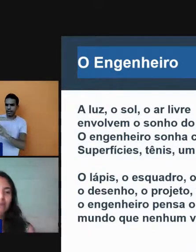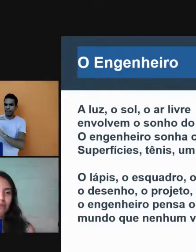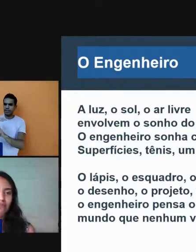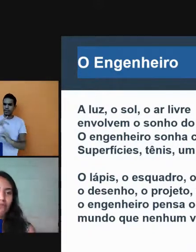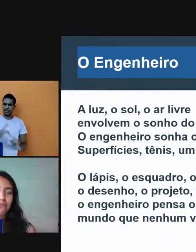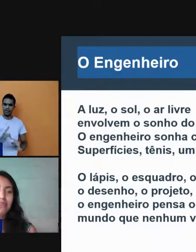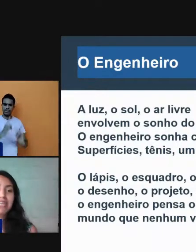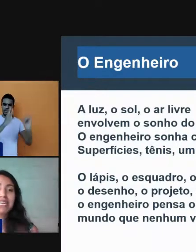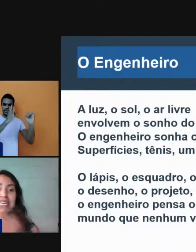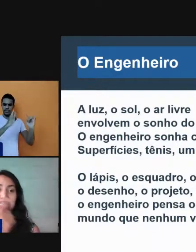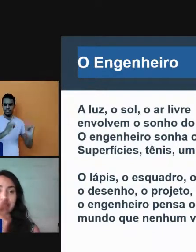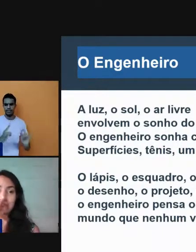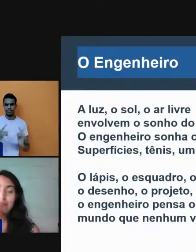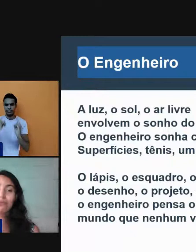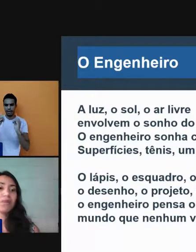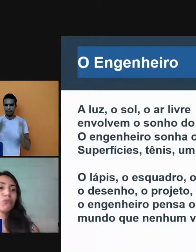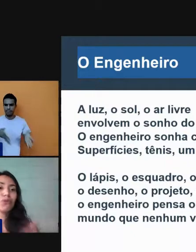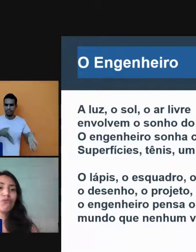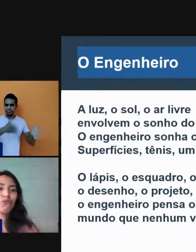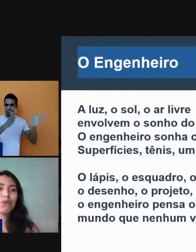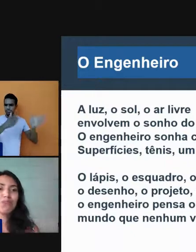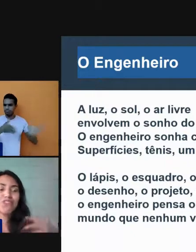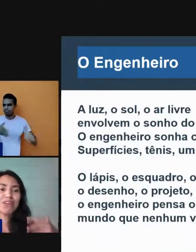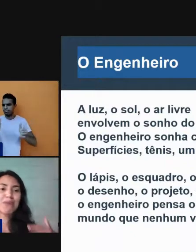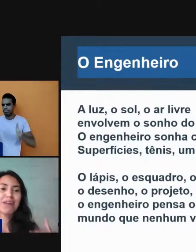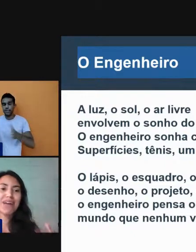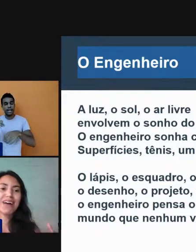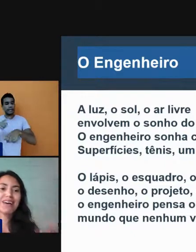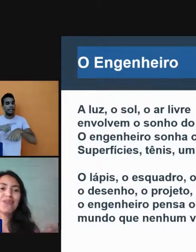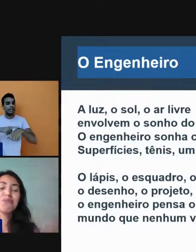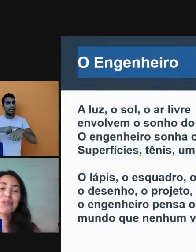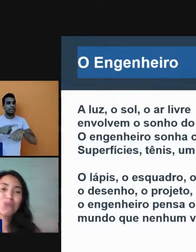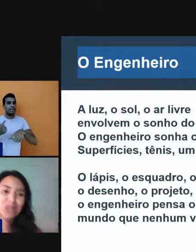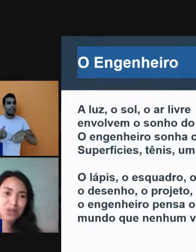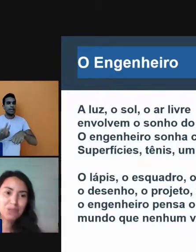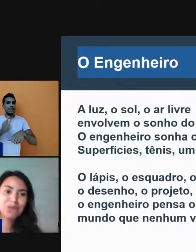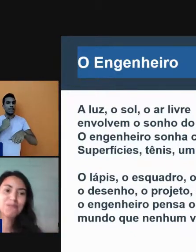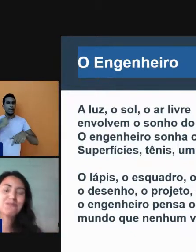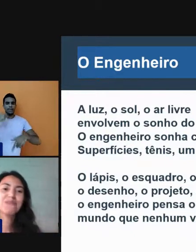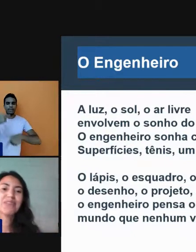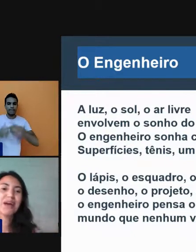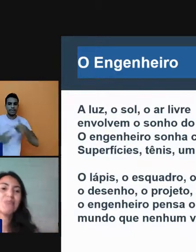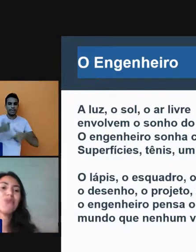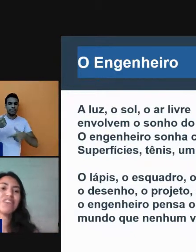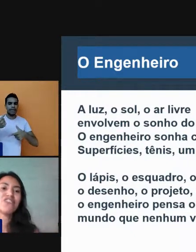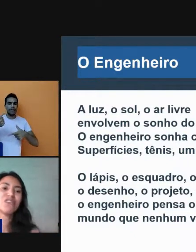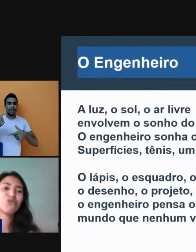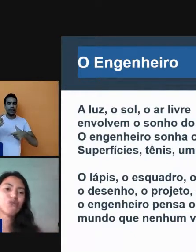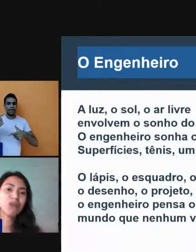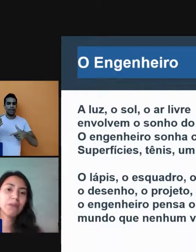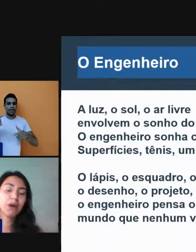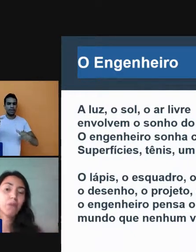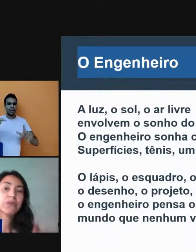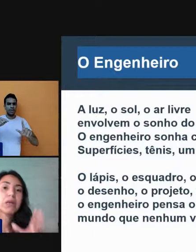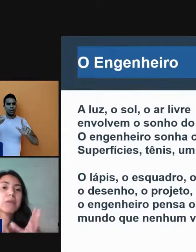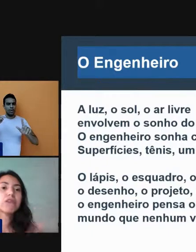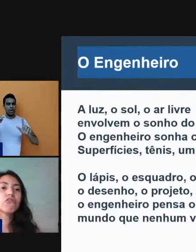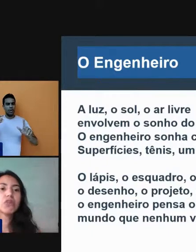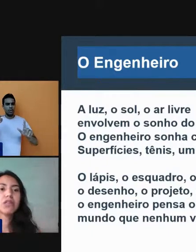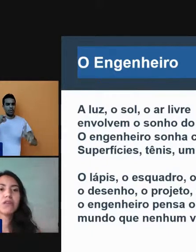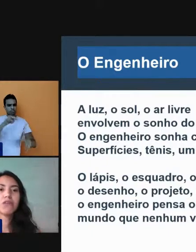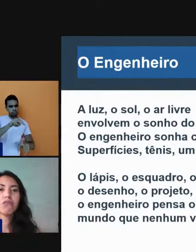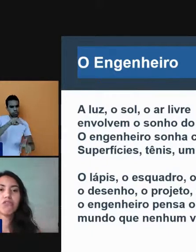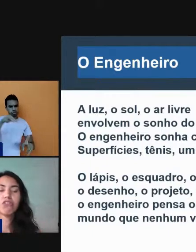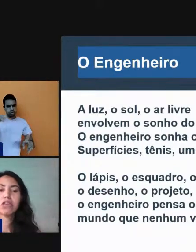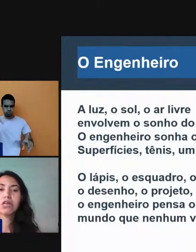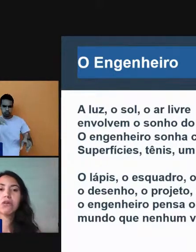forças simples. Então, assim, o tempo não nos permite trabalhar um panorama da poética do João Cabral. Mas eu